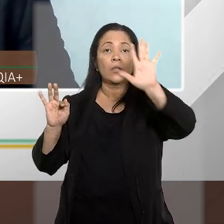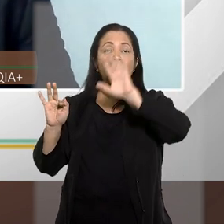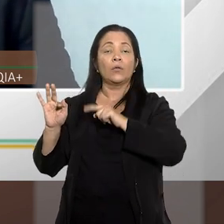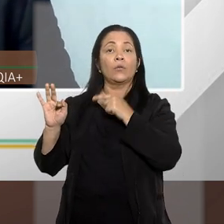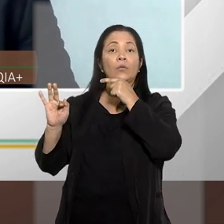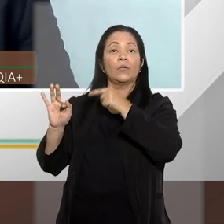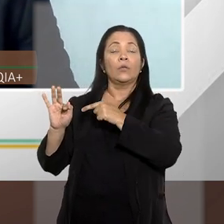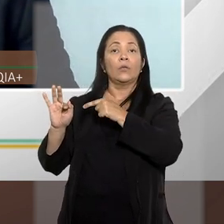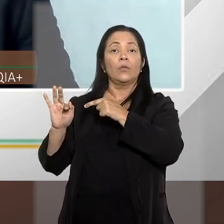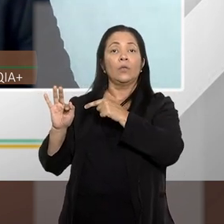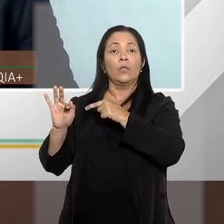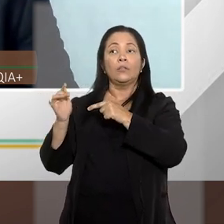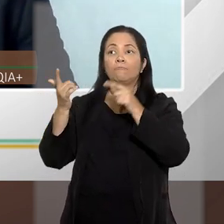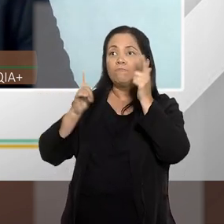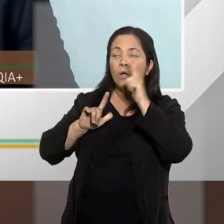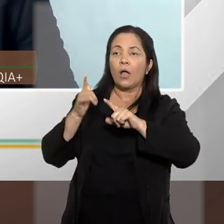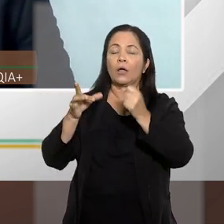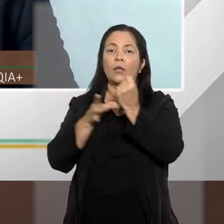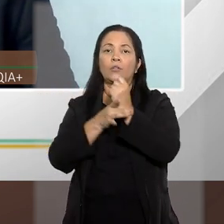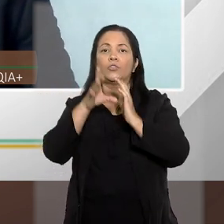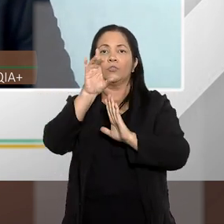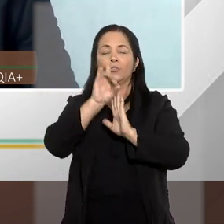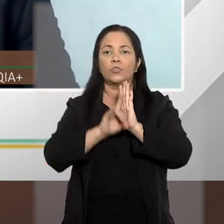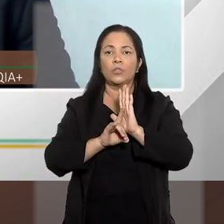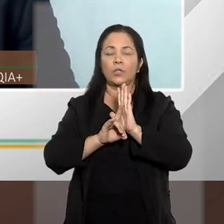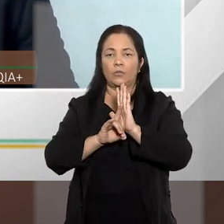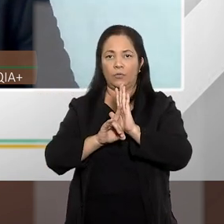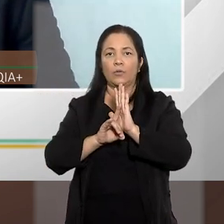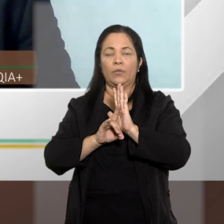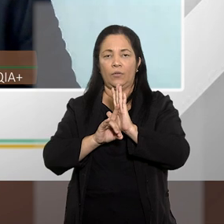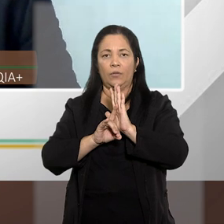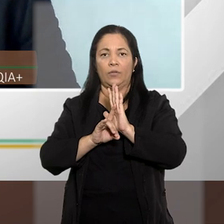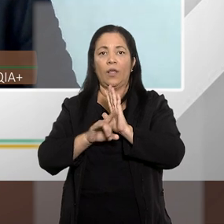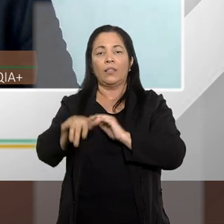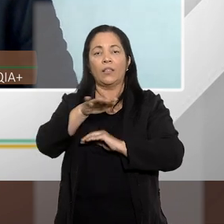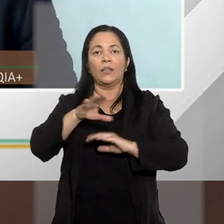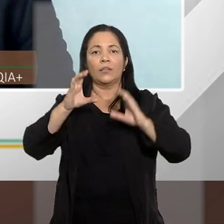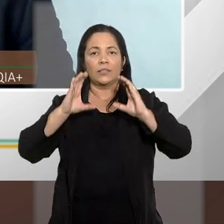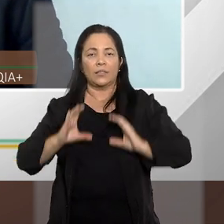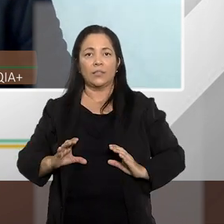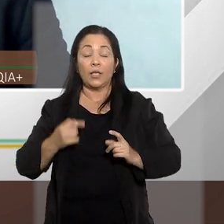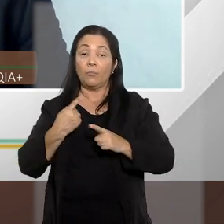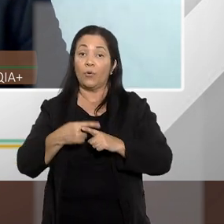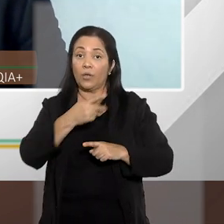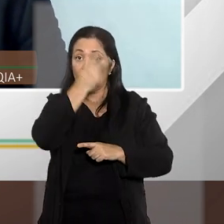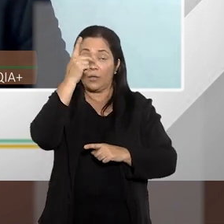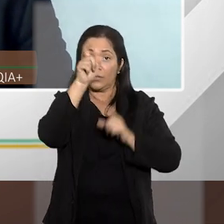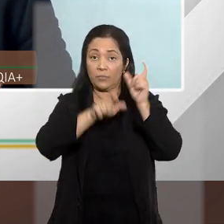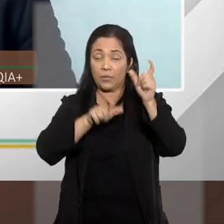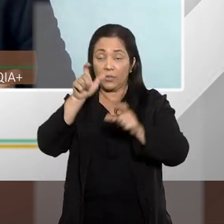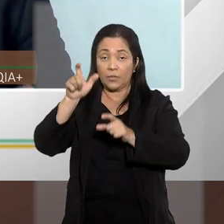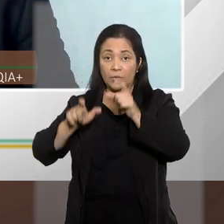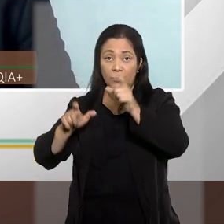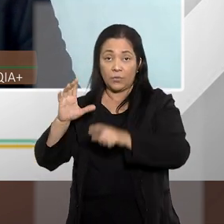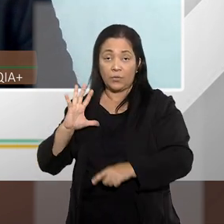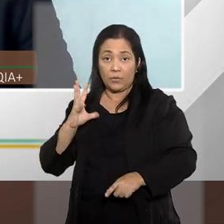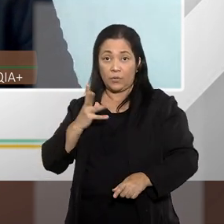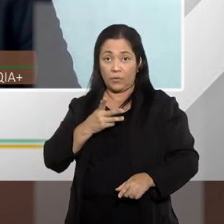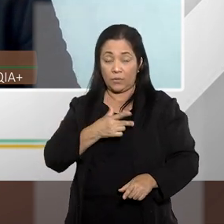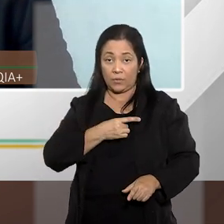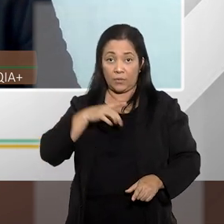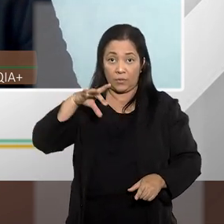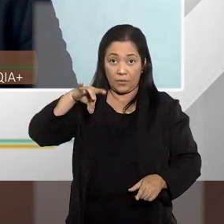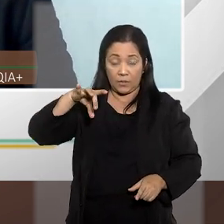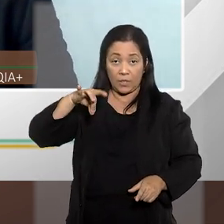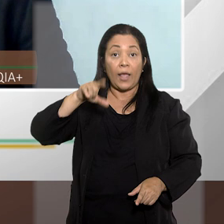enorme para a cidadania das pessoas trans e travestis, que passam a ter liberdade e que passam a ter o direito de dizer quem